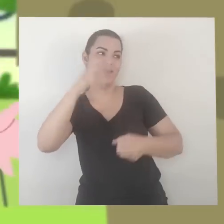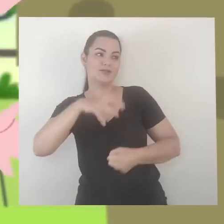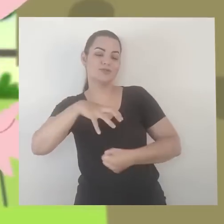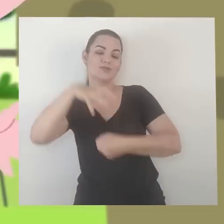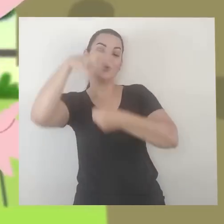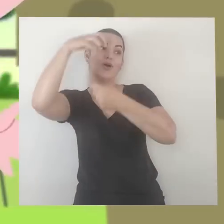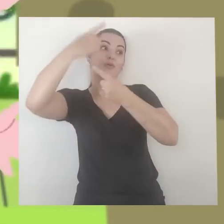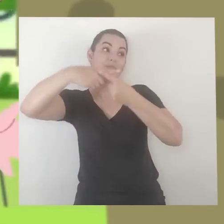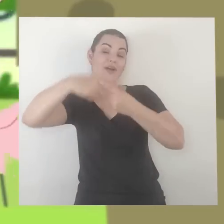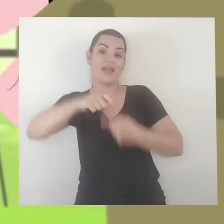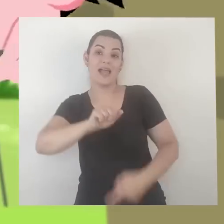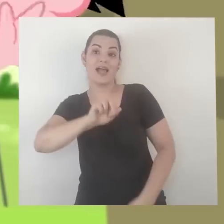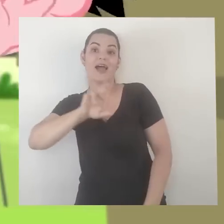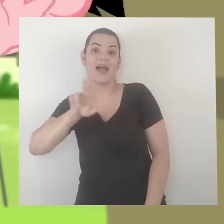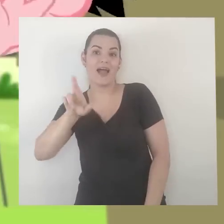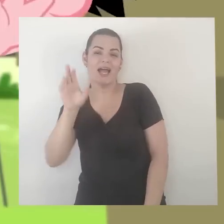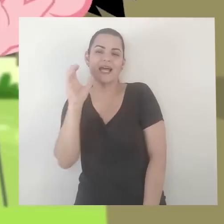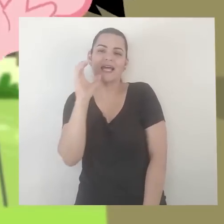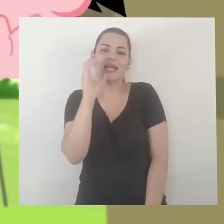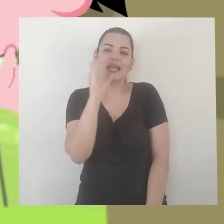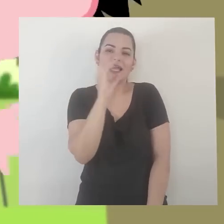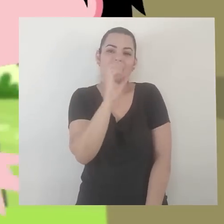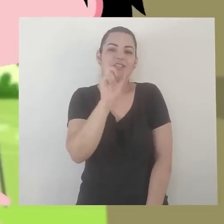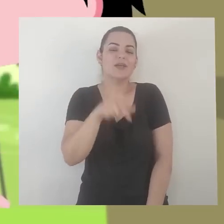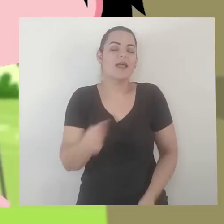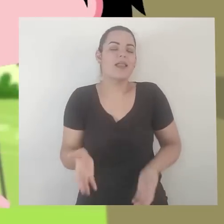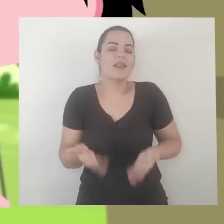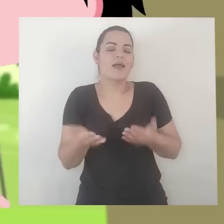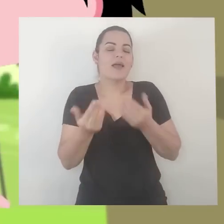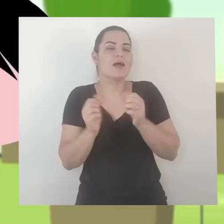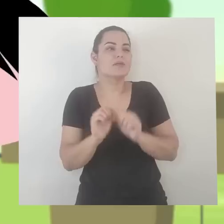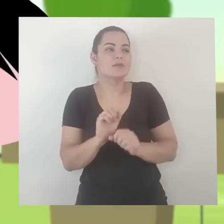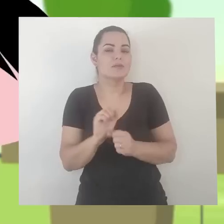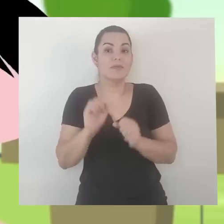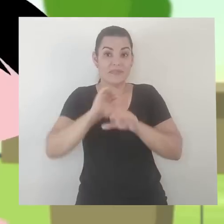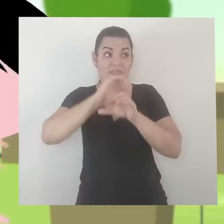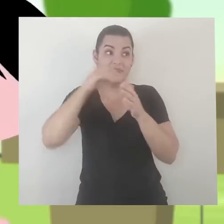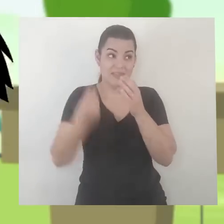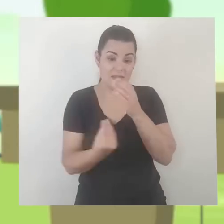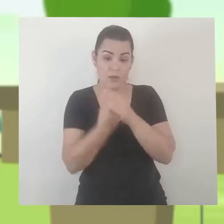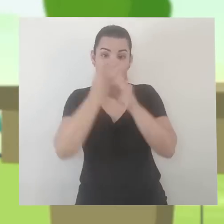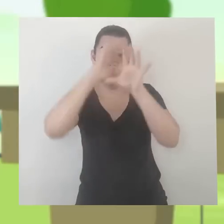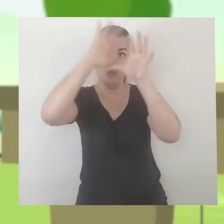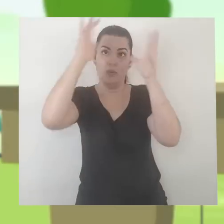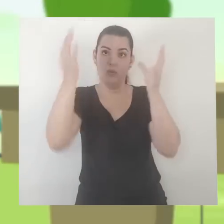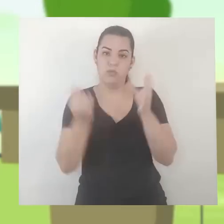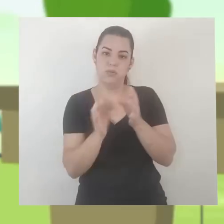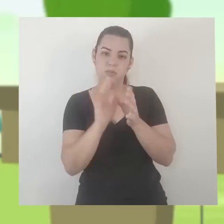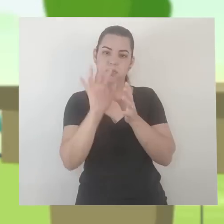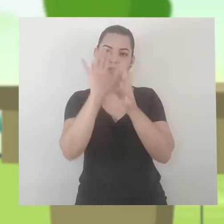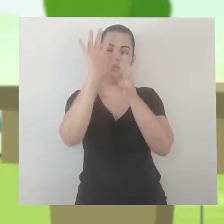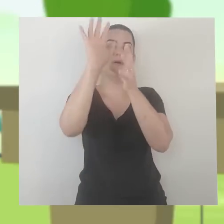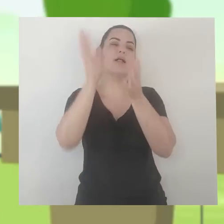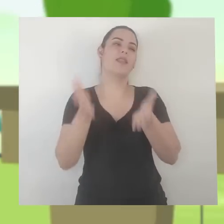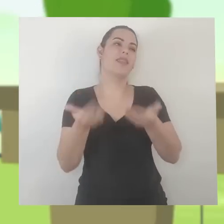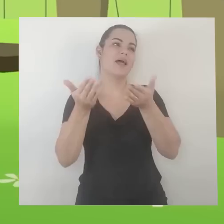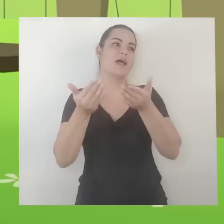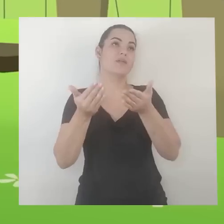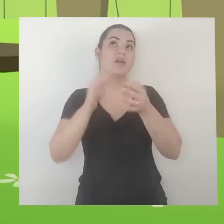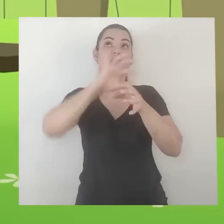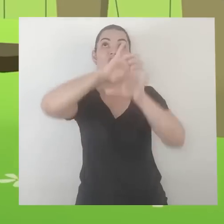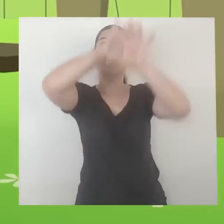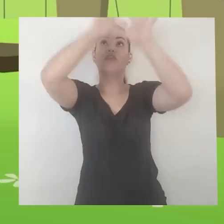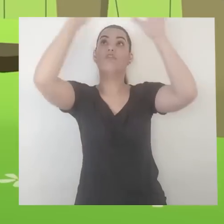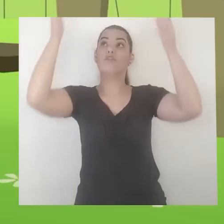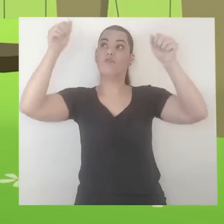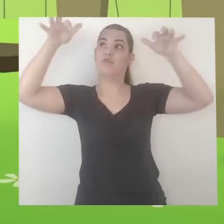dentro deles é mais leve do que o ar do lado de fora. Você está certíssimo, Júpiter. 10 pra